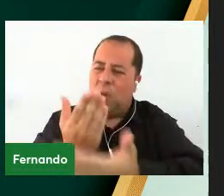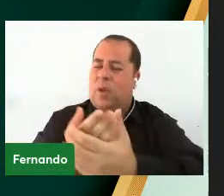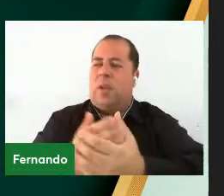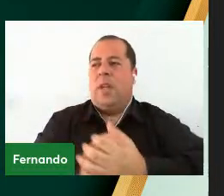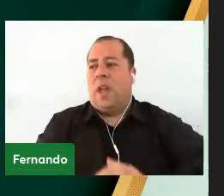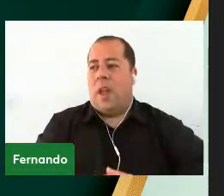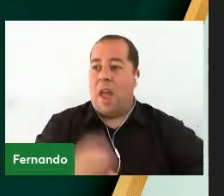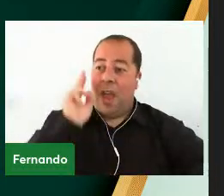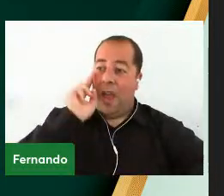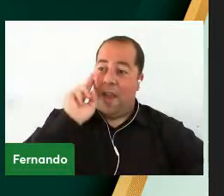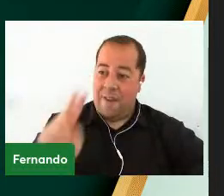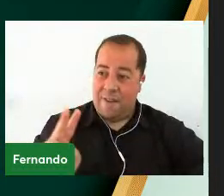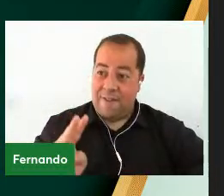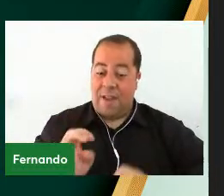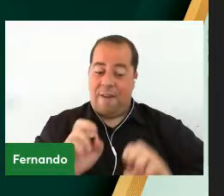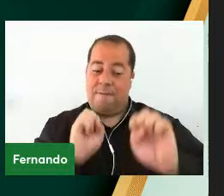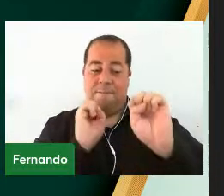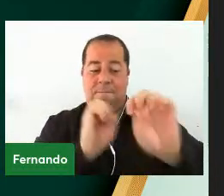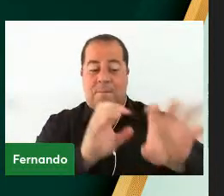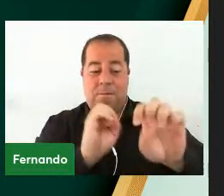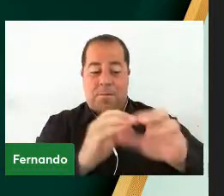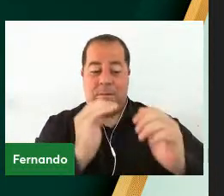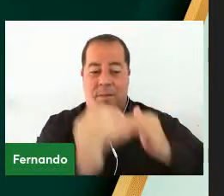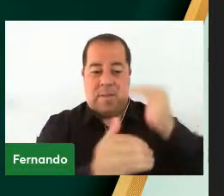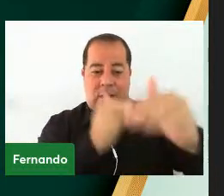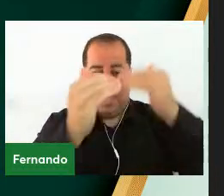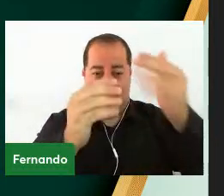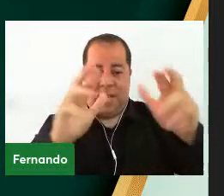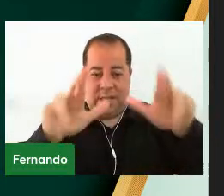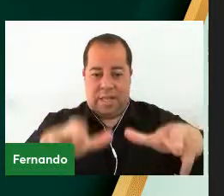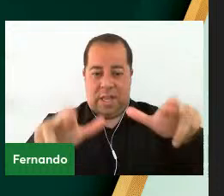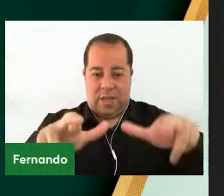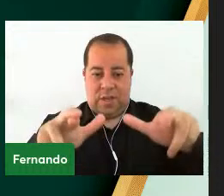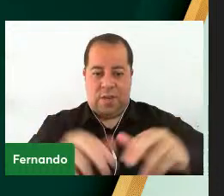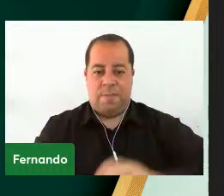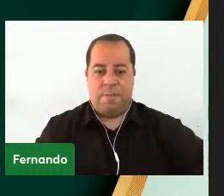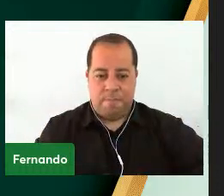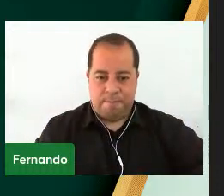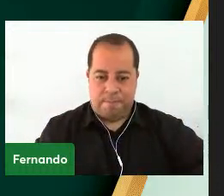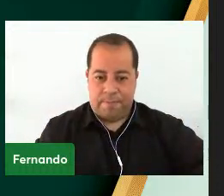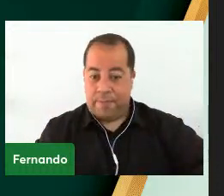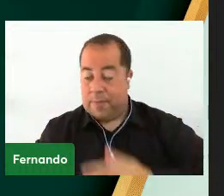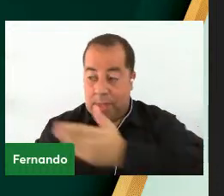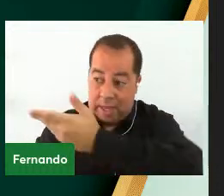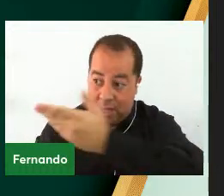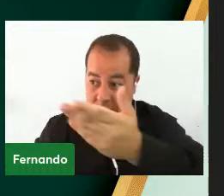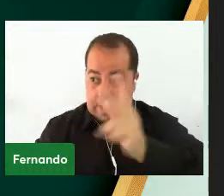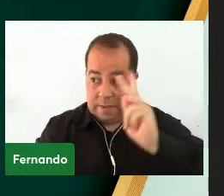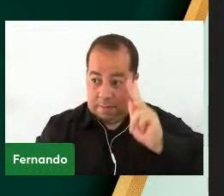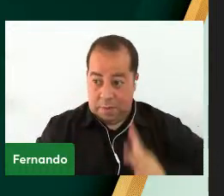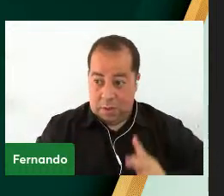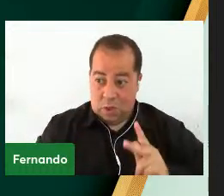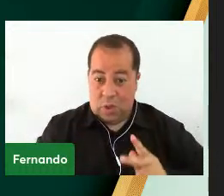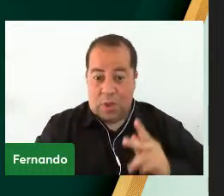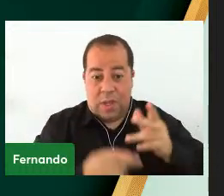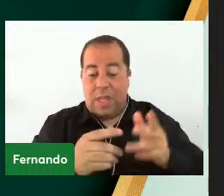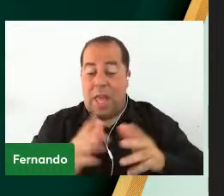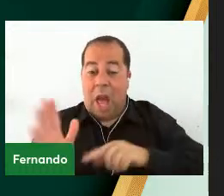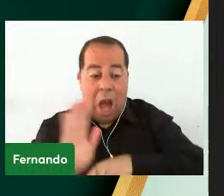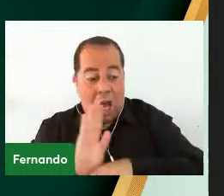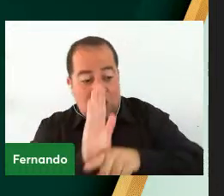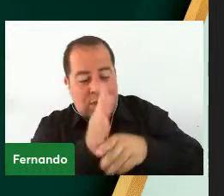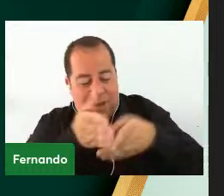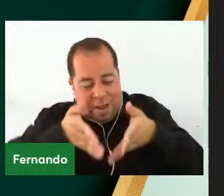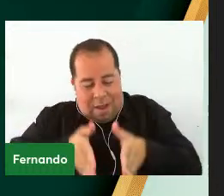ver, através da educação, o desenvolvimento dessa região. Essas pessoas fizeram nascer a Unipampa, que tem a missão